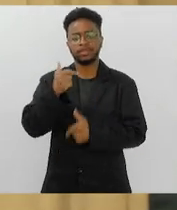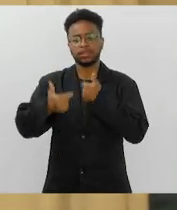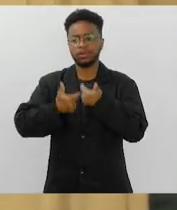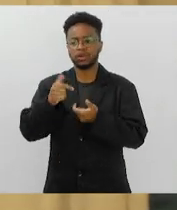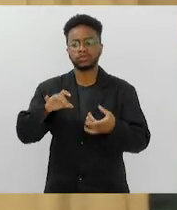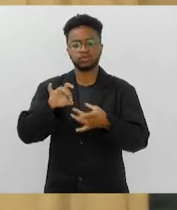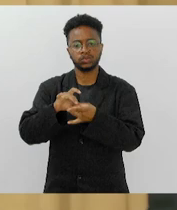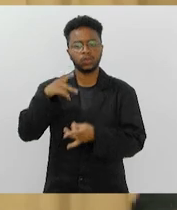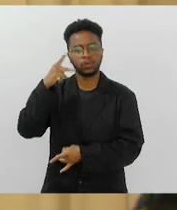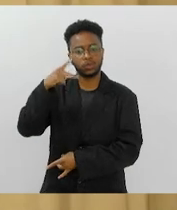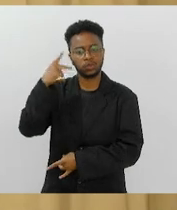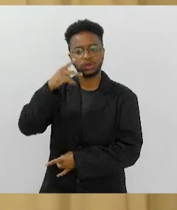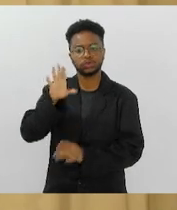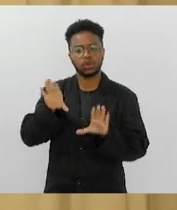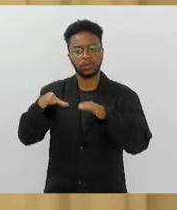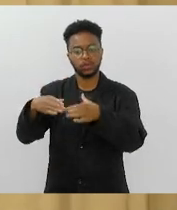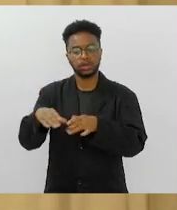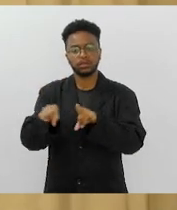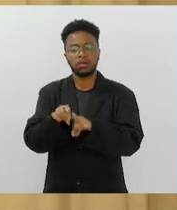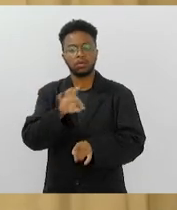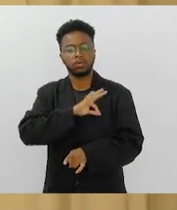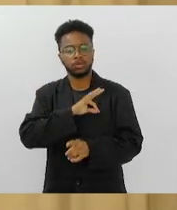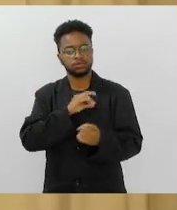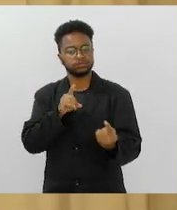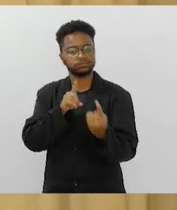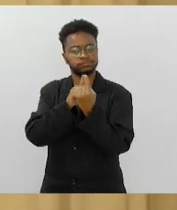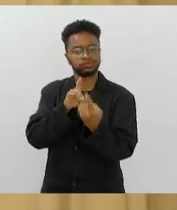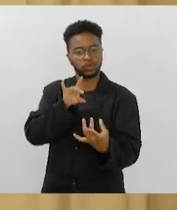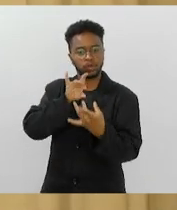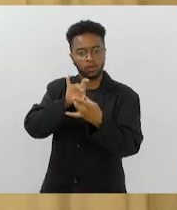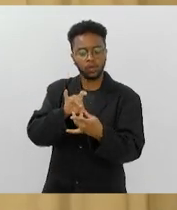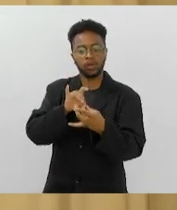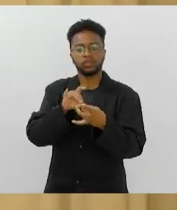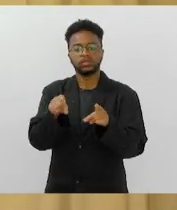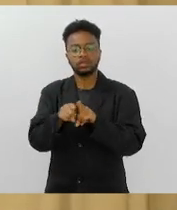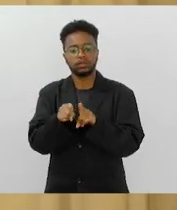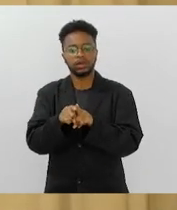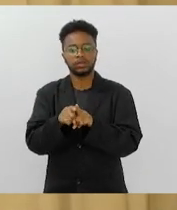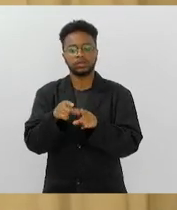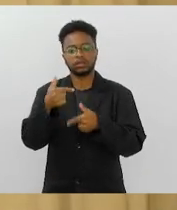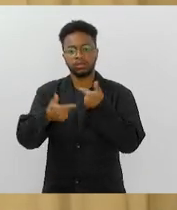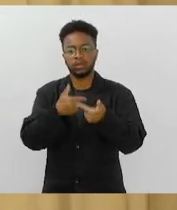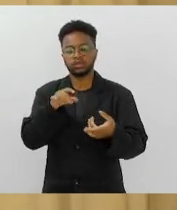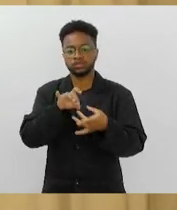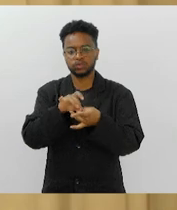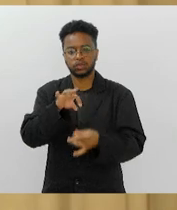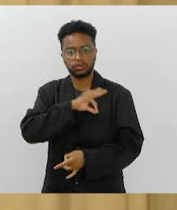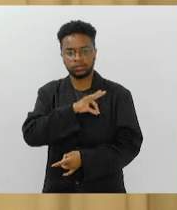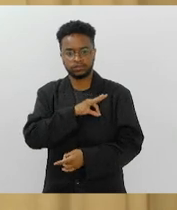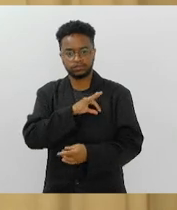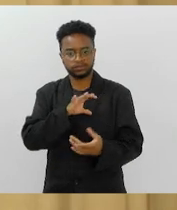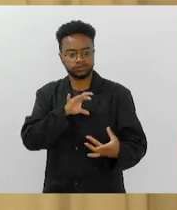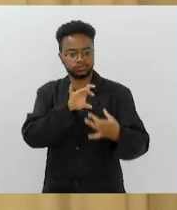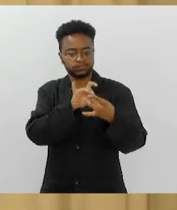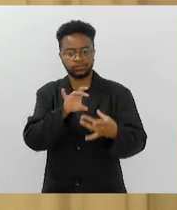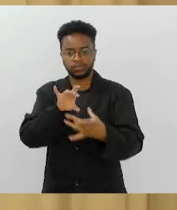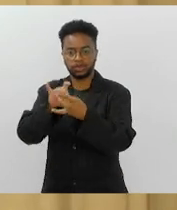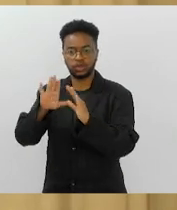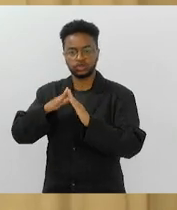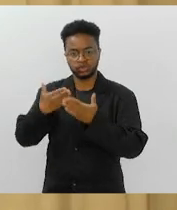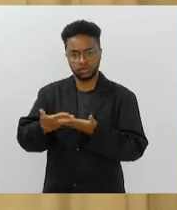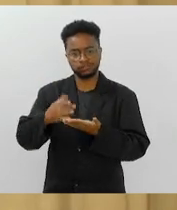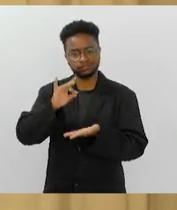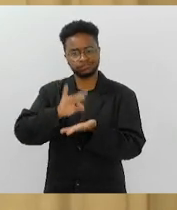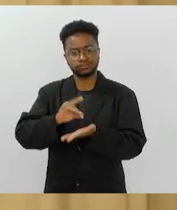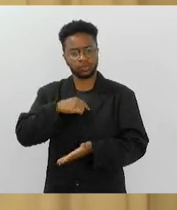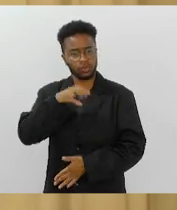trabalhar com polícia de aproximação, trabalhar com polícia de aproximação das unidades escolares é apaixonante. E eu fui olhar